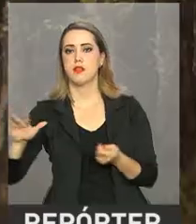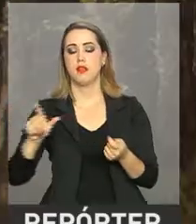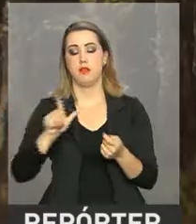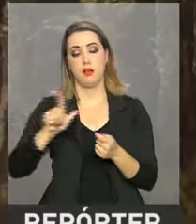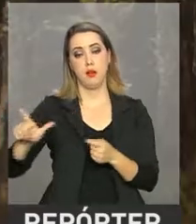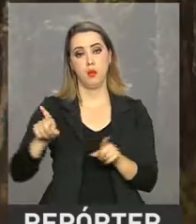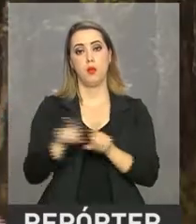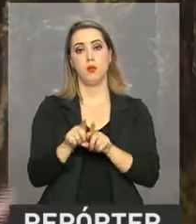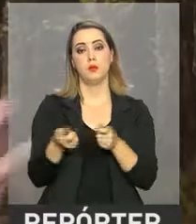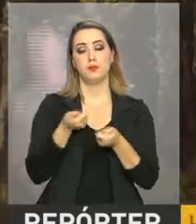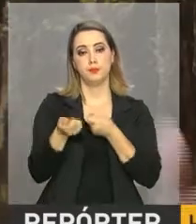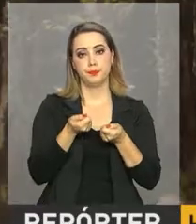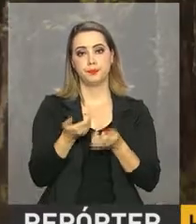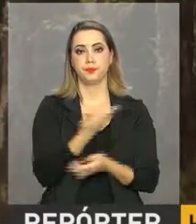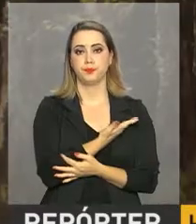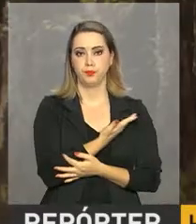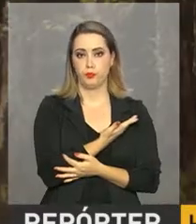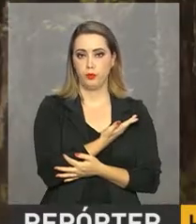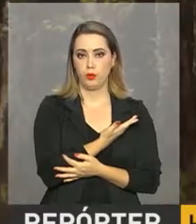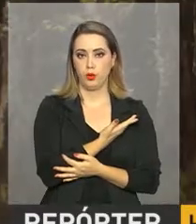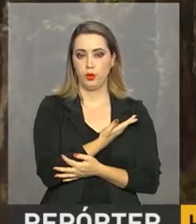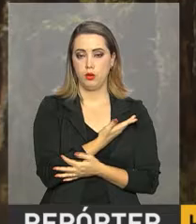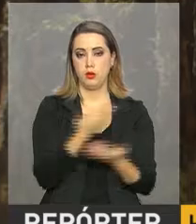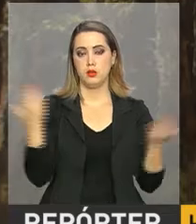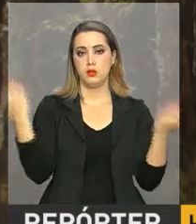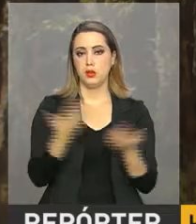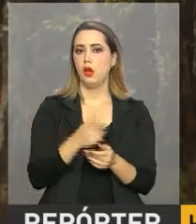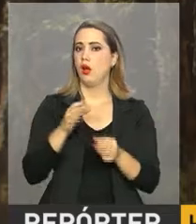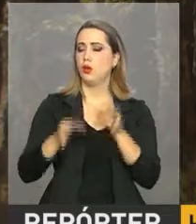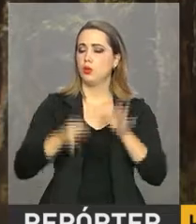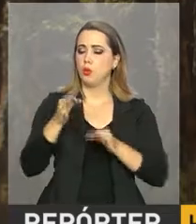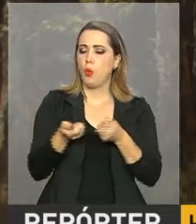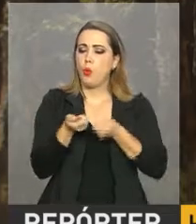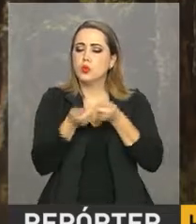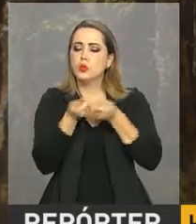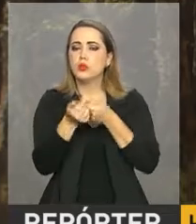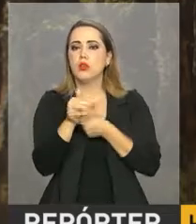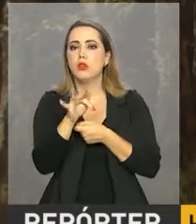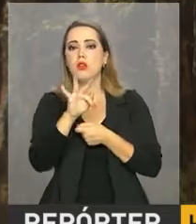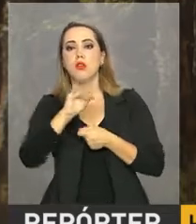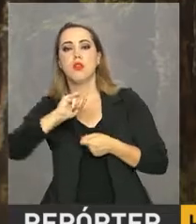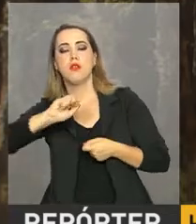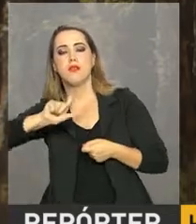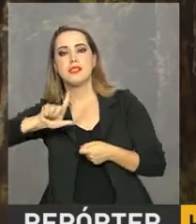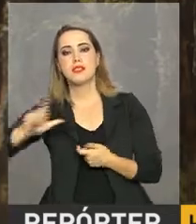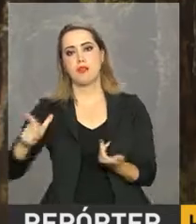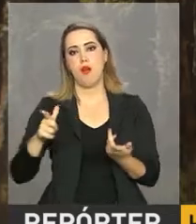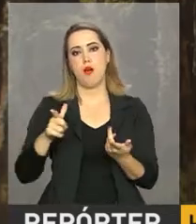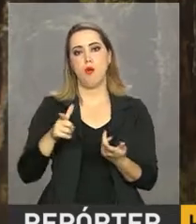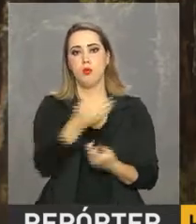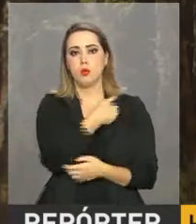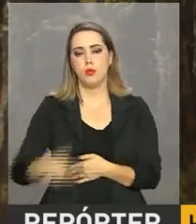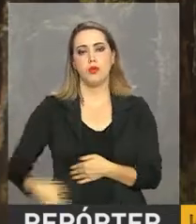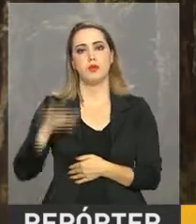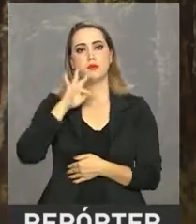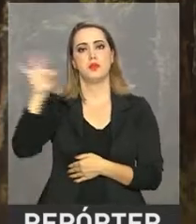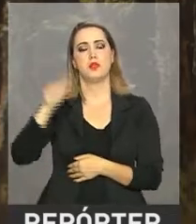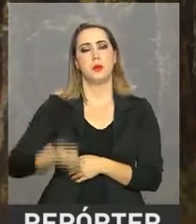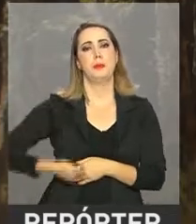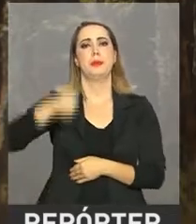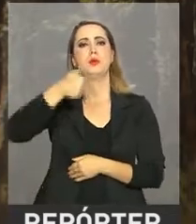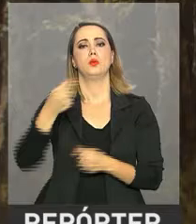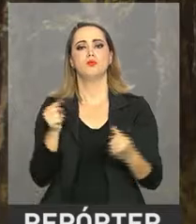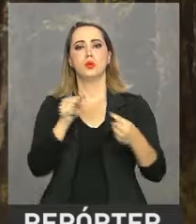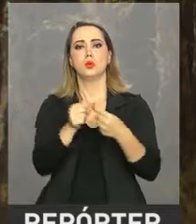juntamente com ajuste fiscal federal vai permitir a recuperação da economia brasileira isto é que vai atingir ainda mais